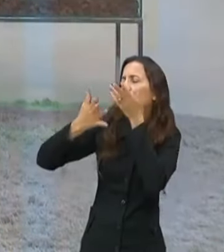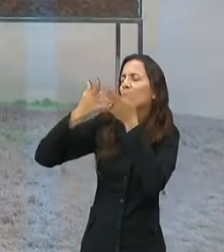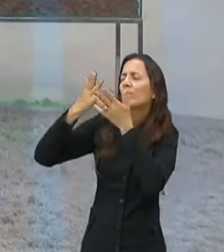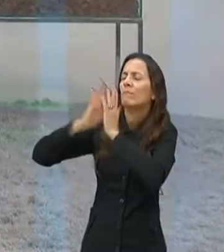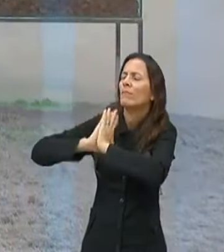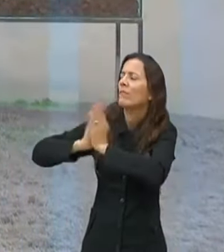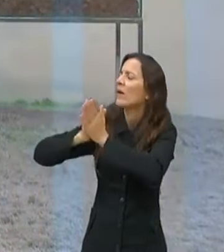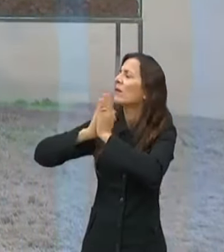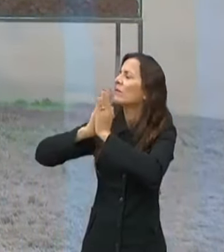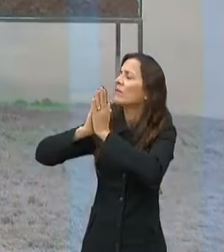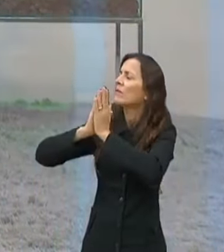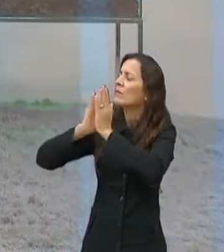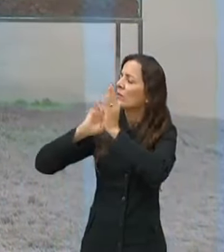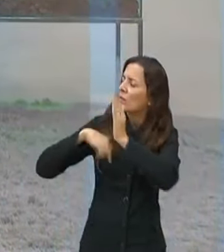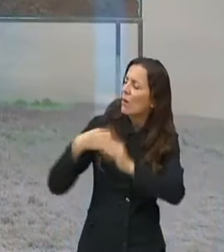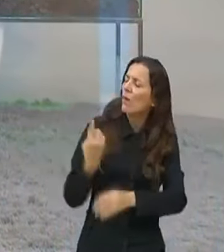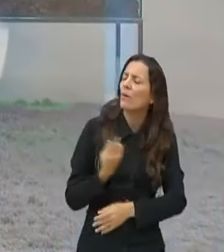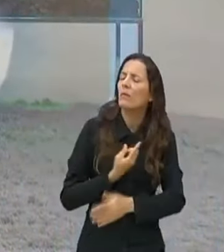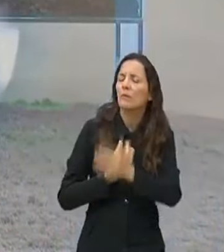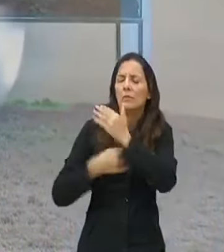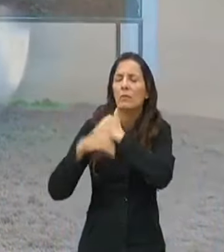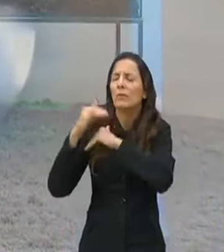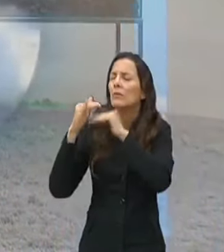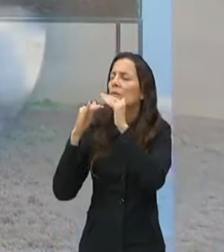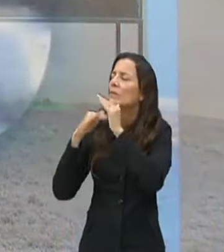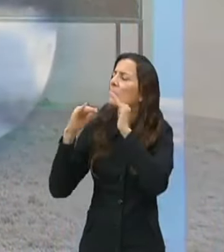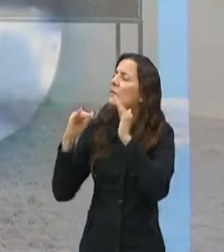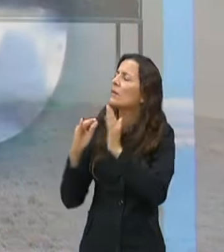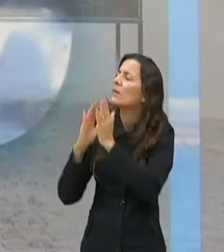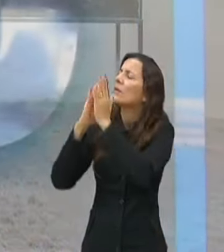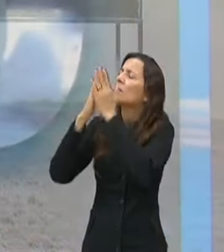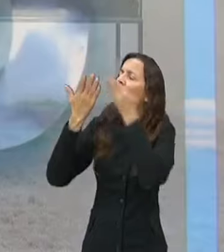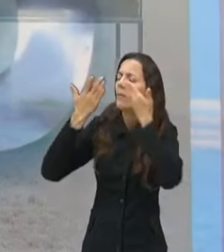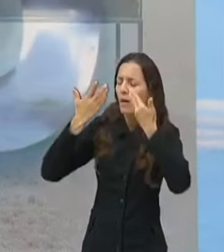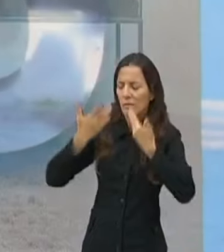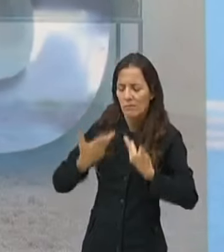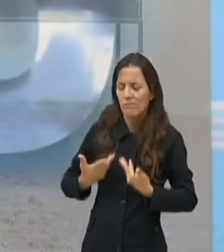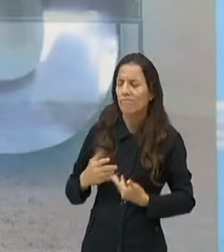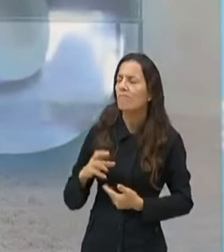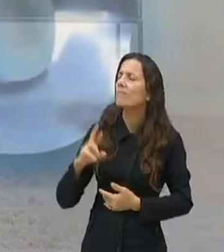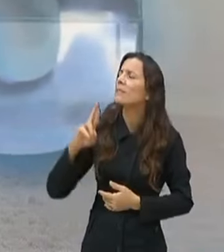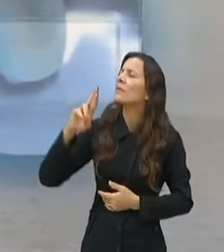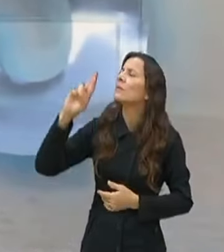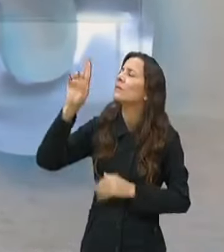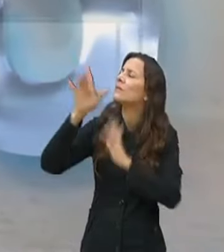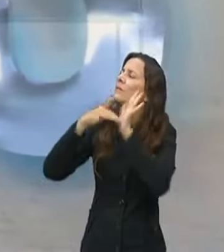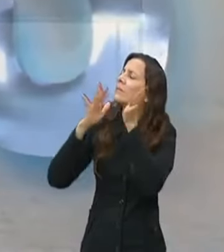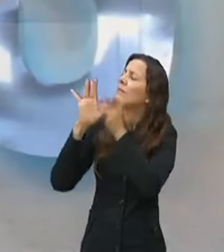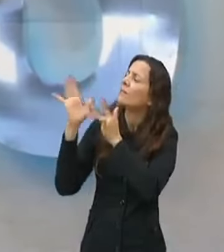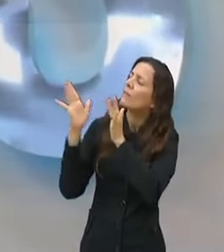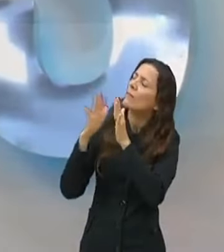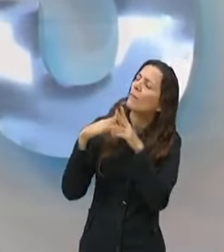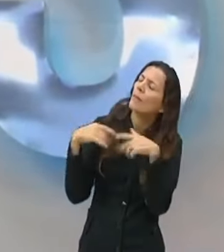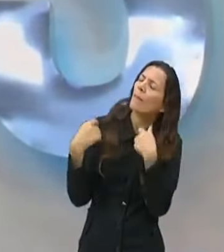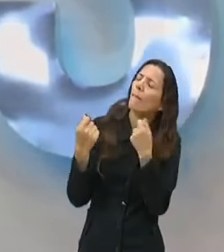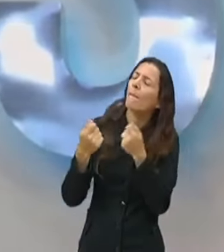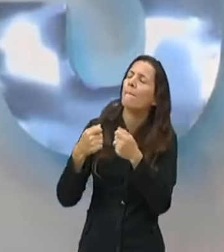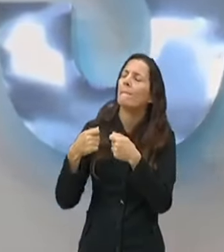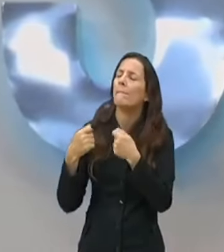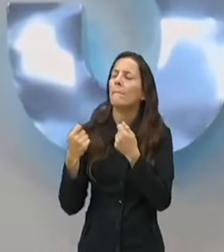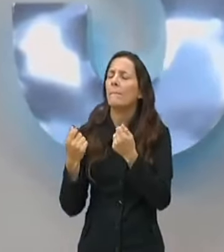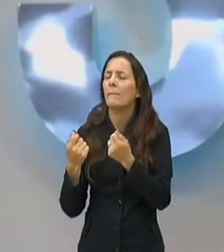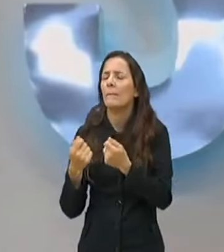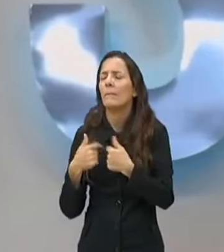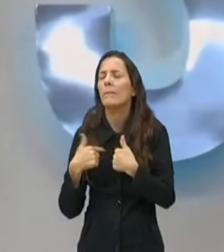a nossa oração. E aqui estou, Senhor, aleluia, e me